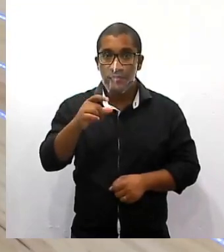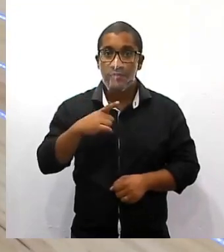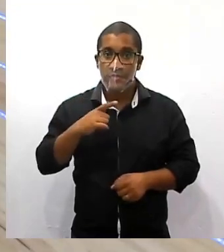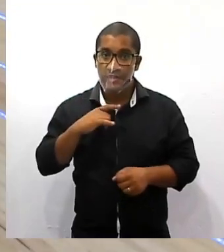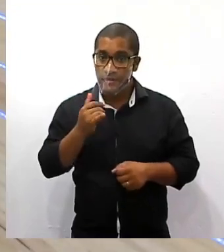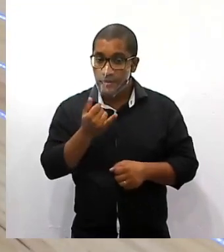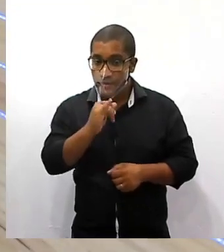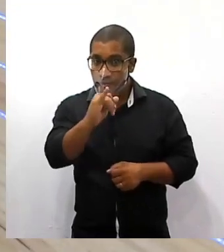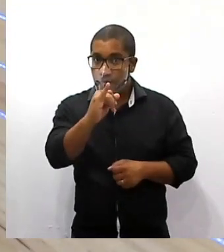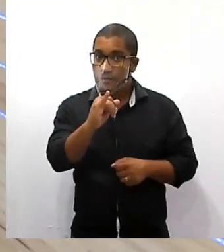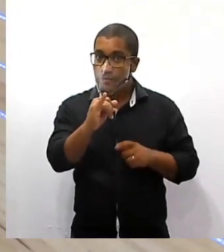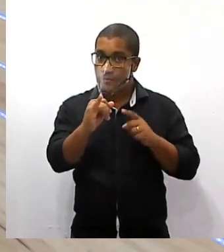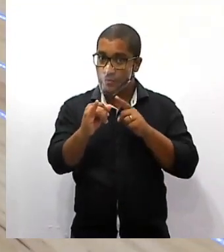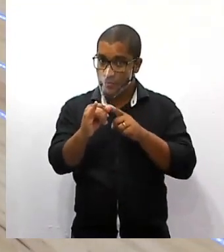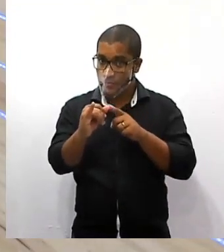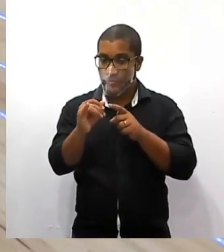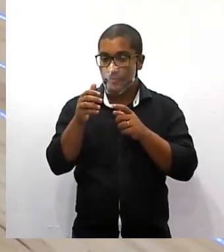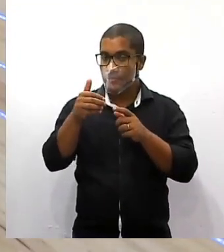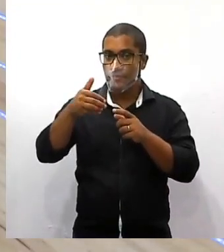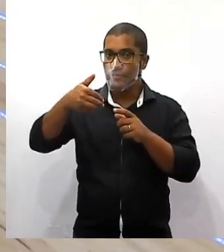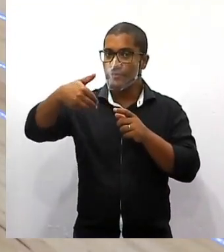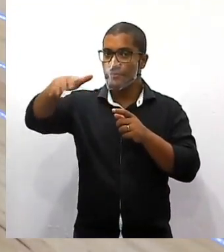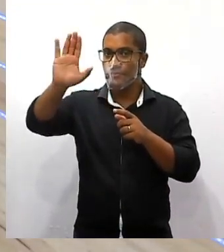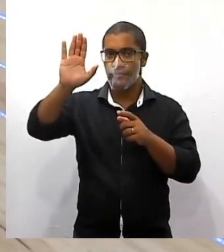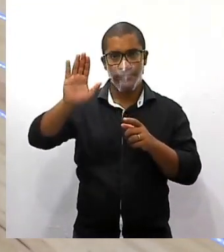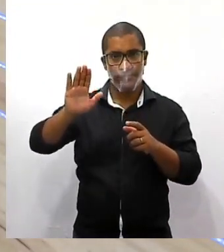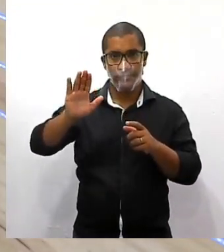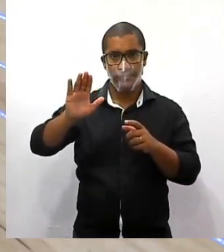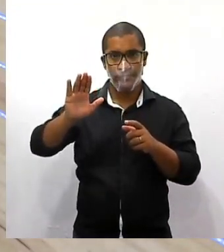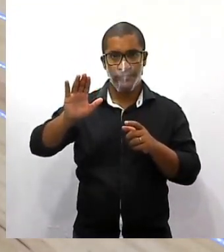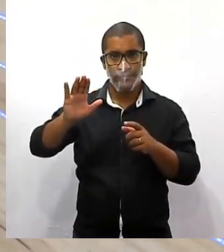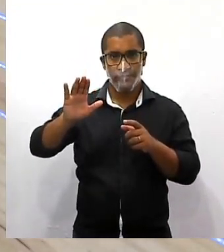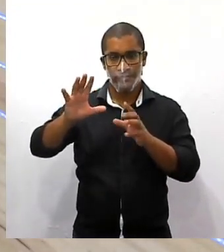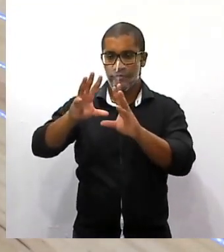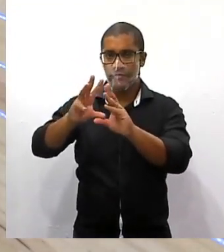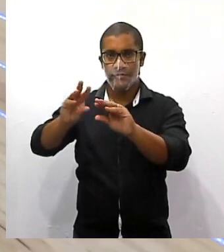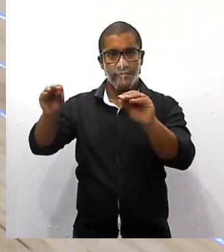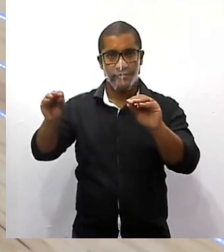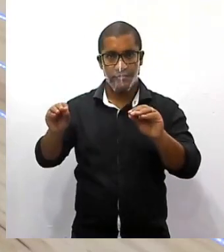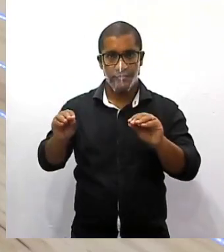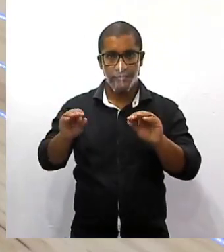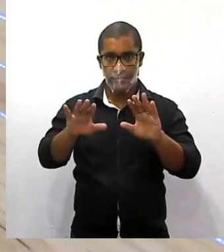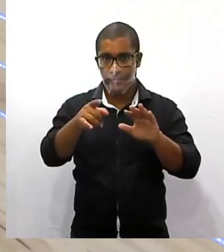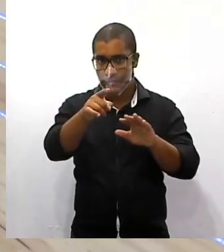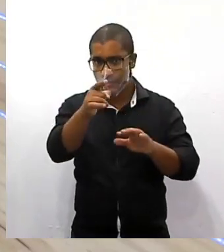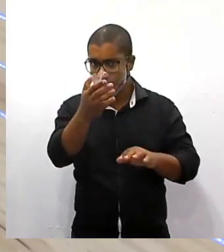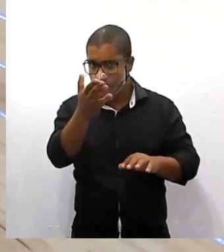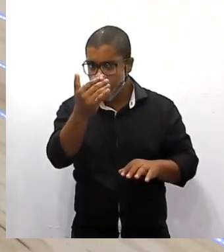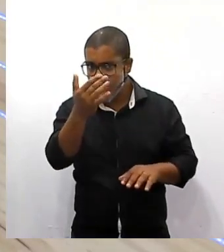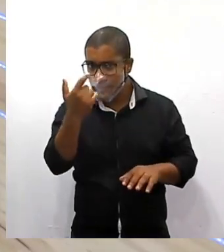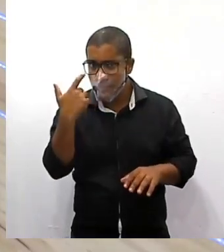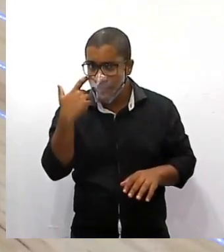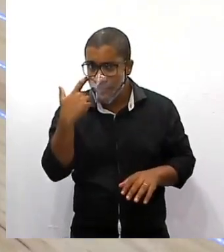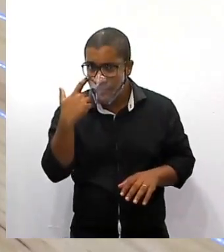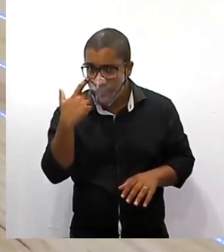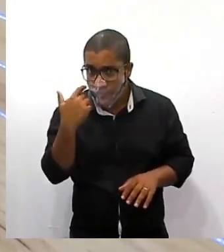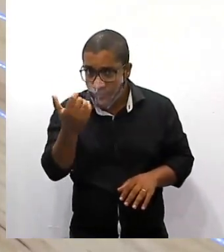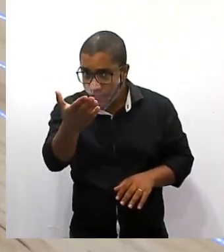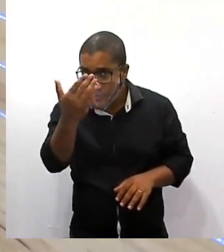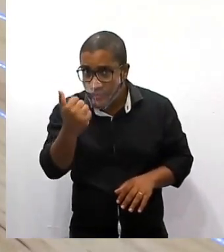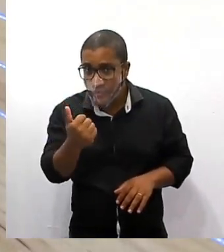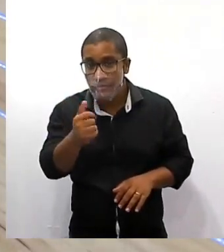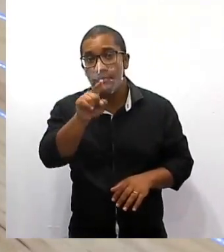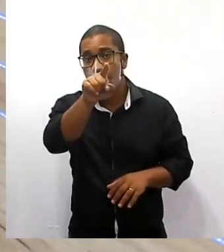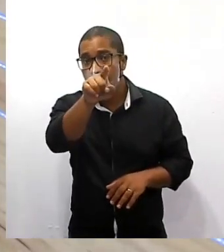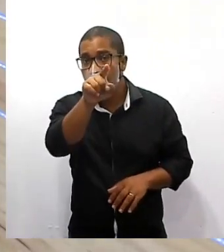energia, ela vai ser mandada embora. Você que está aí na sua casa, você vem cá comigo, vem cá, beleza?